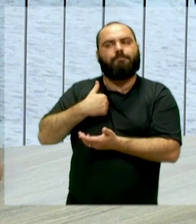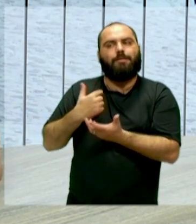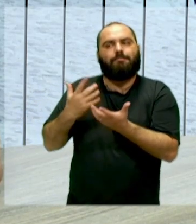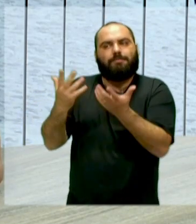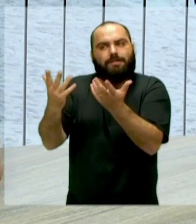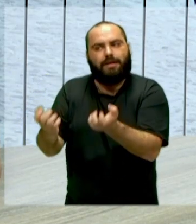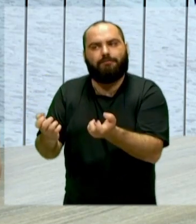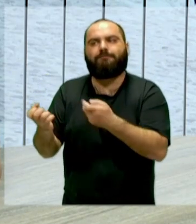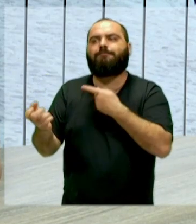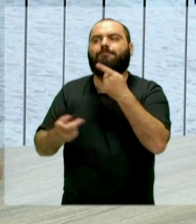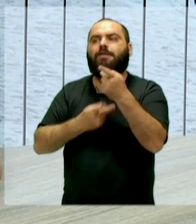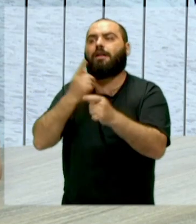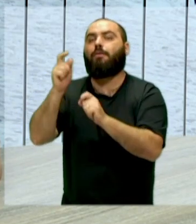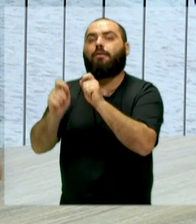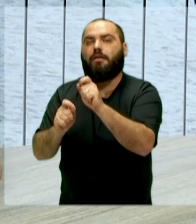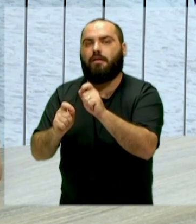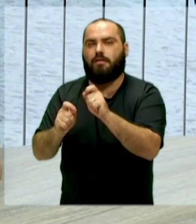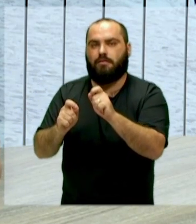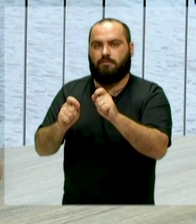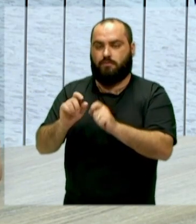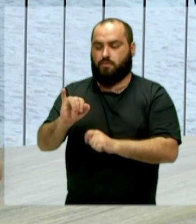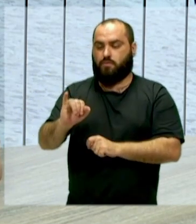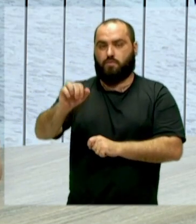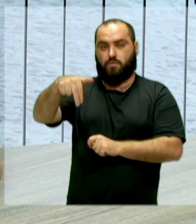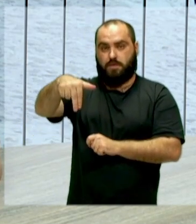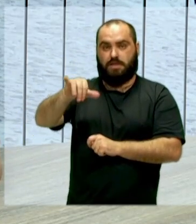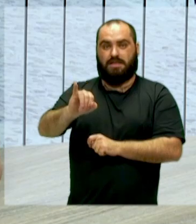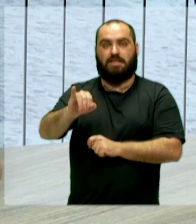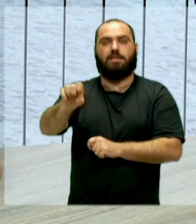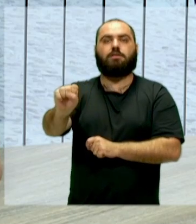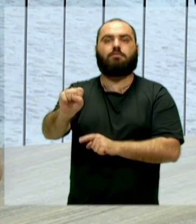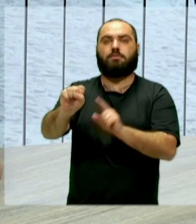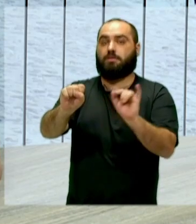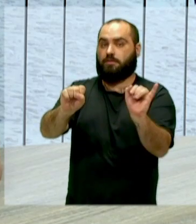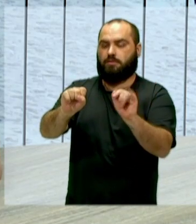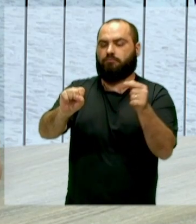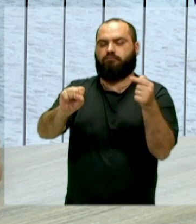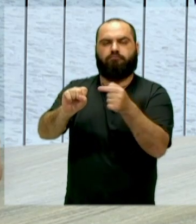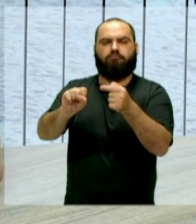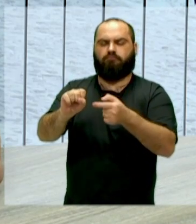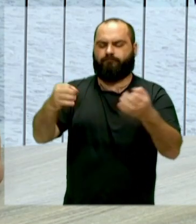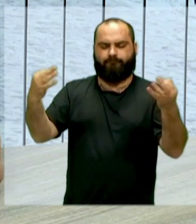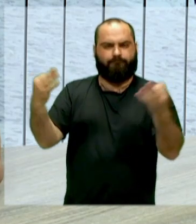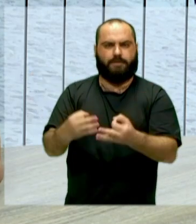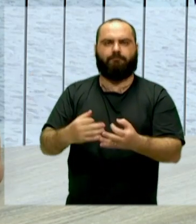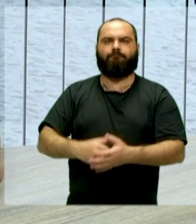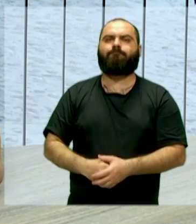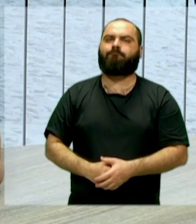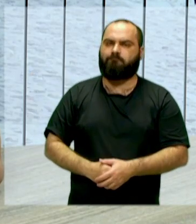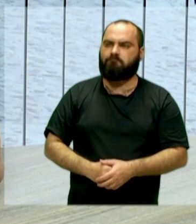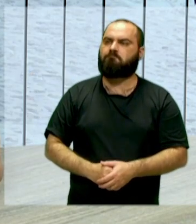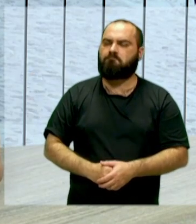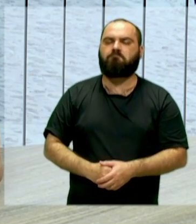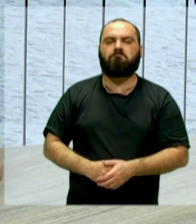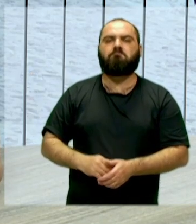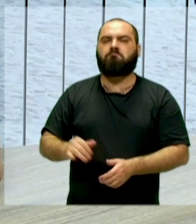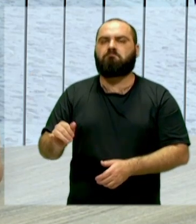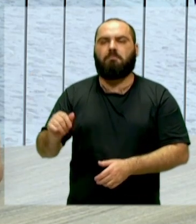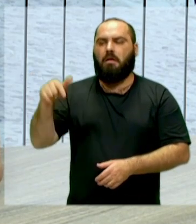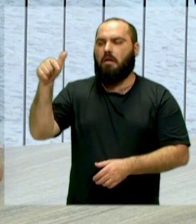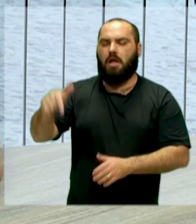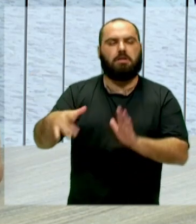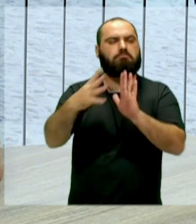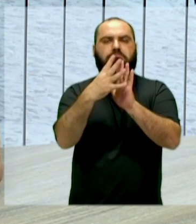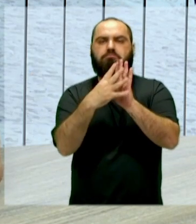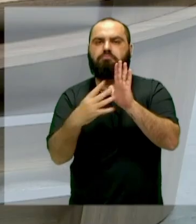muito à tona o nosso órgão ambiental aqui de Itajaí o inis o Instituto Itajaí sustentável é um exemplo de educação ambiental pro nosso